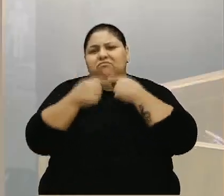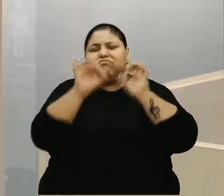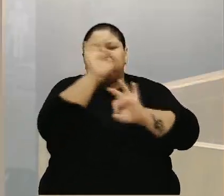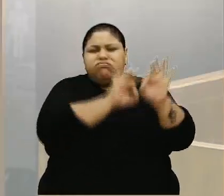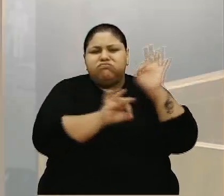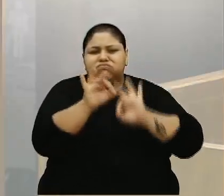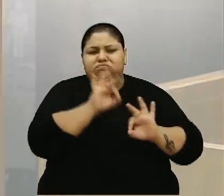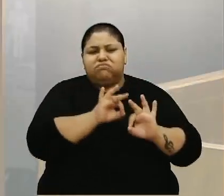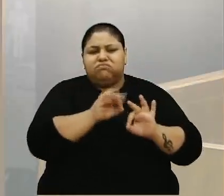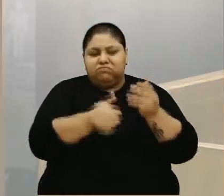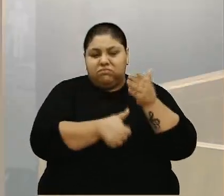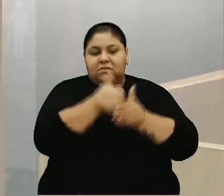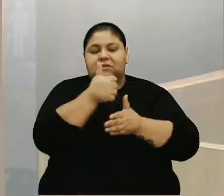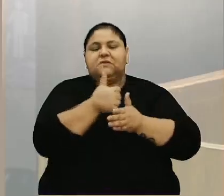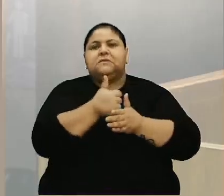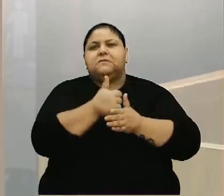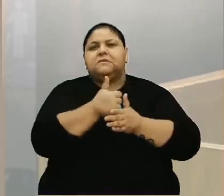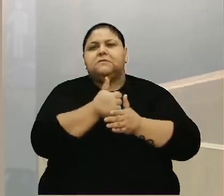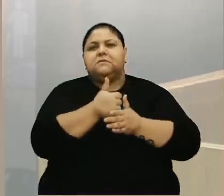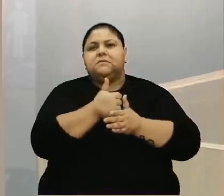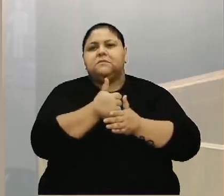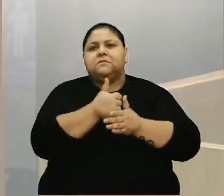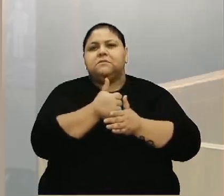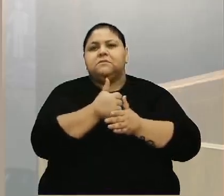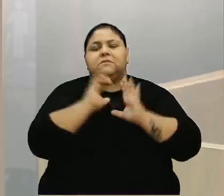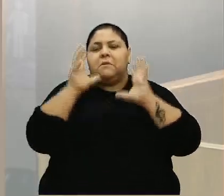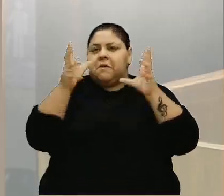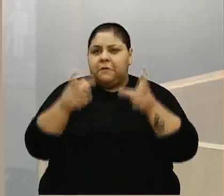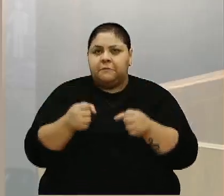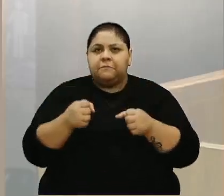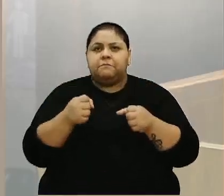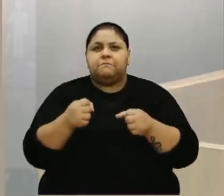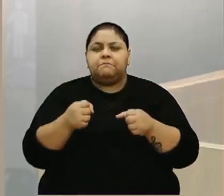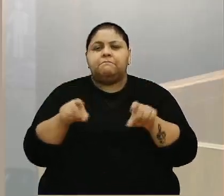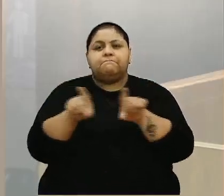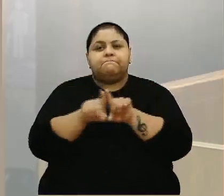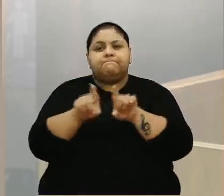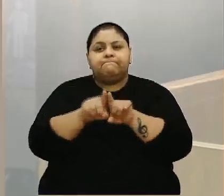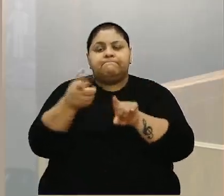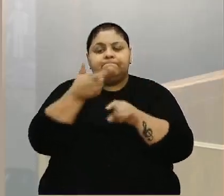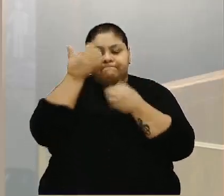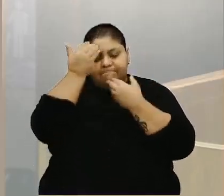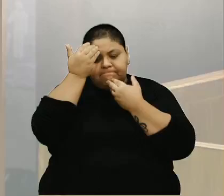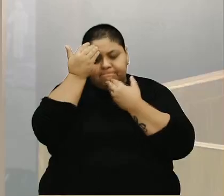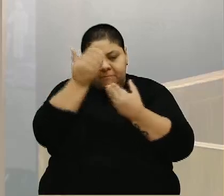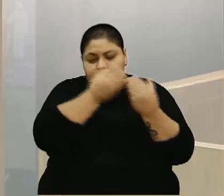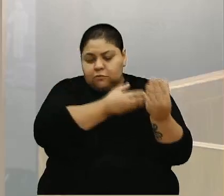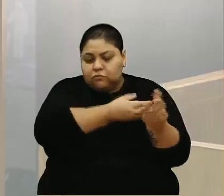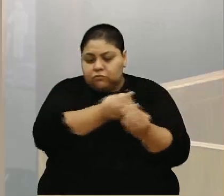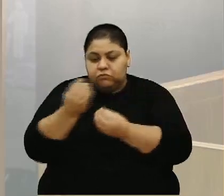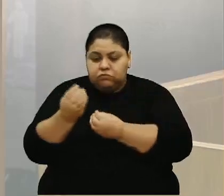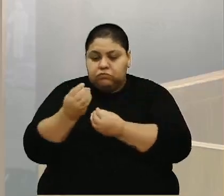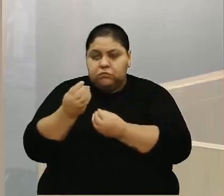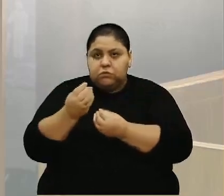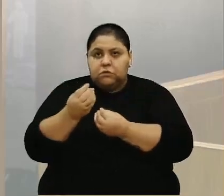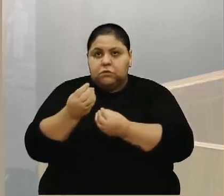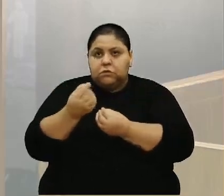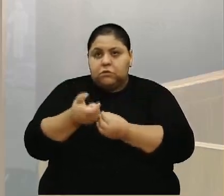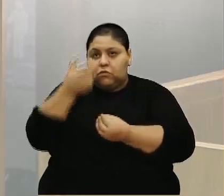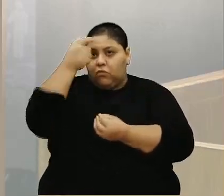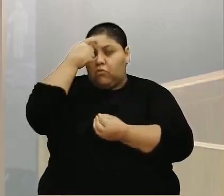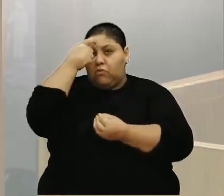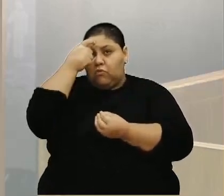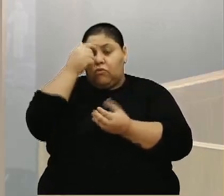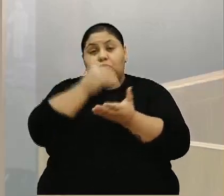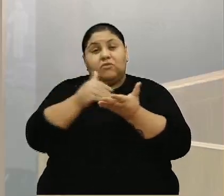ajustamos para ficar melhor para todos. E também quero agradecer imensamente o conhecimento que o secretário